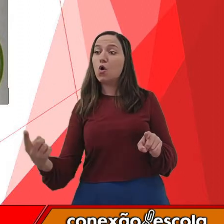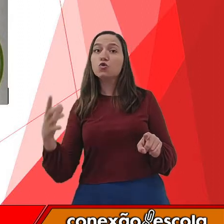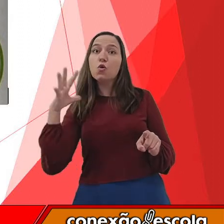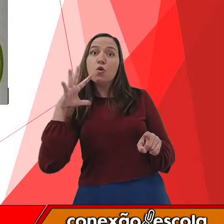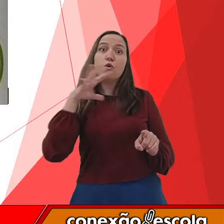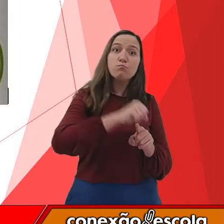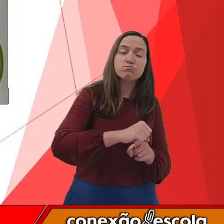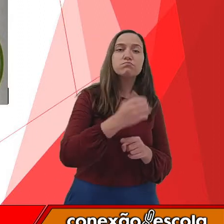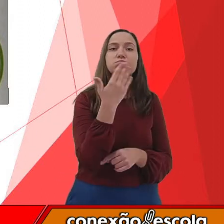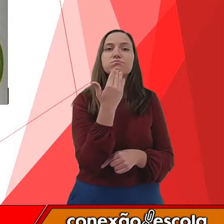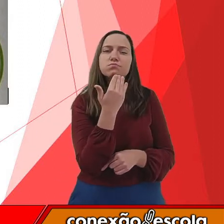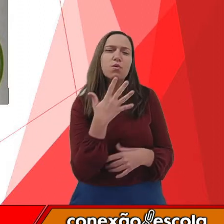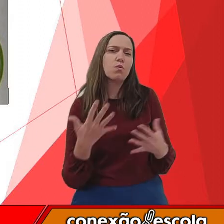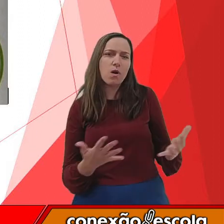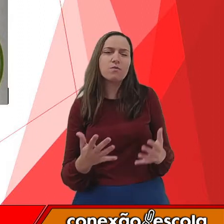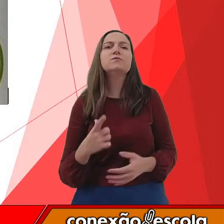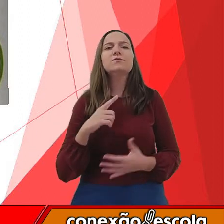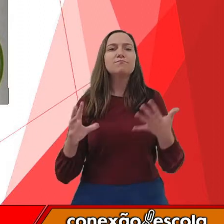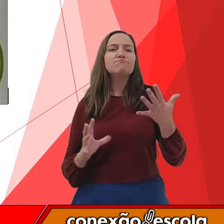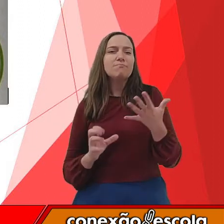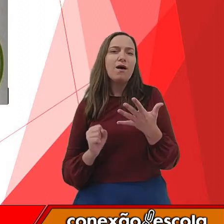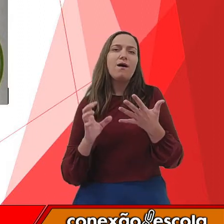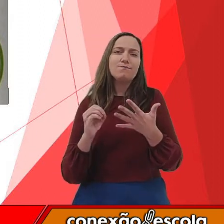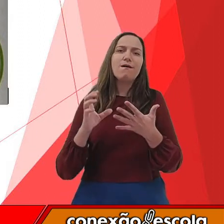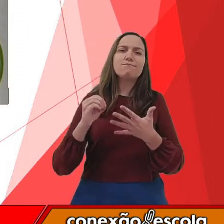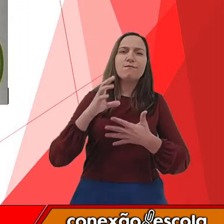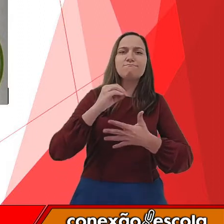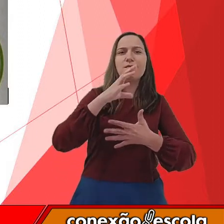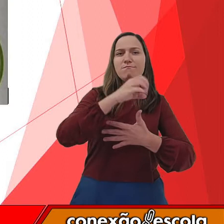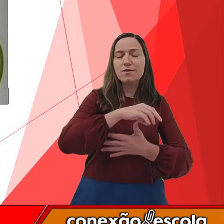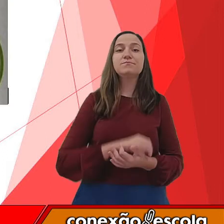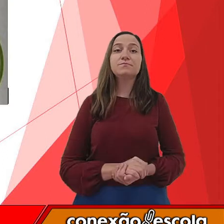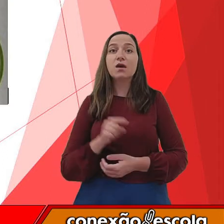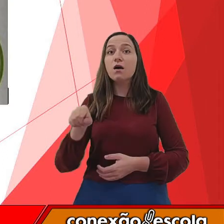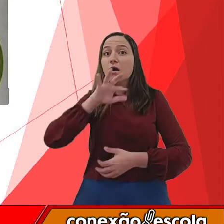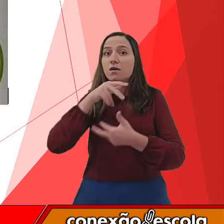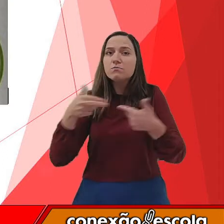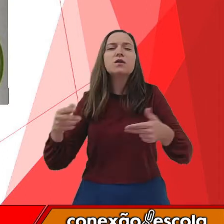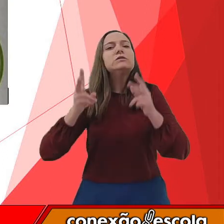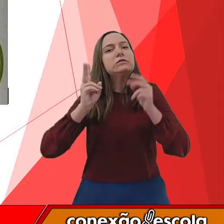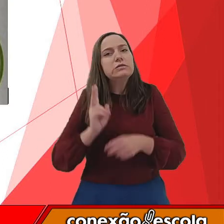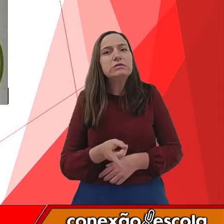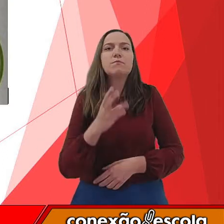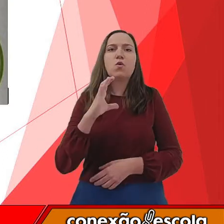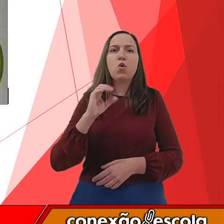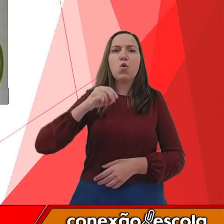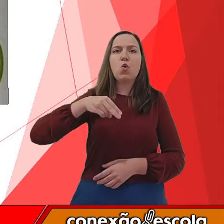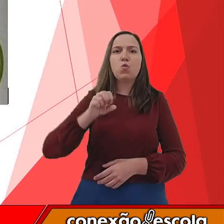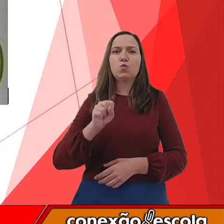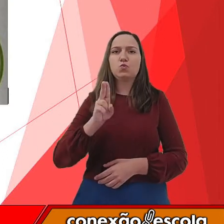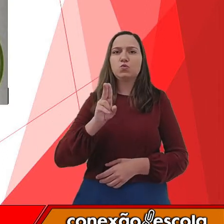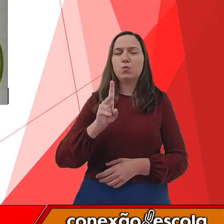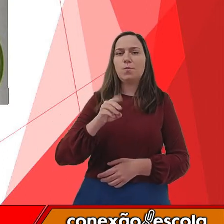do primeiro animal. Os animais são sempre consumidores, pois eles se alimentam de vegetais ou